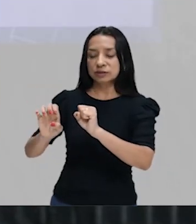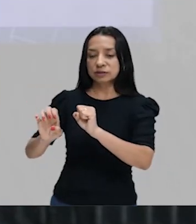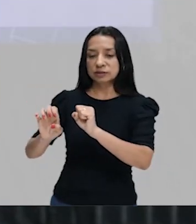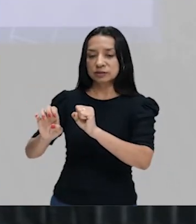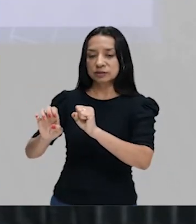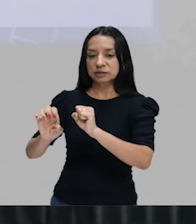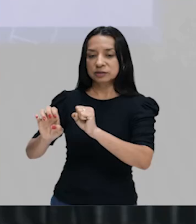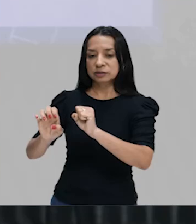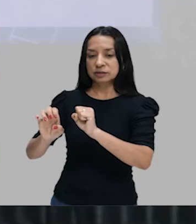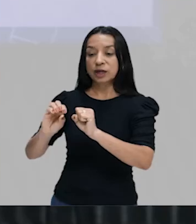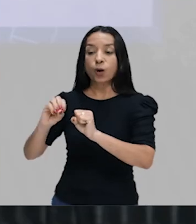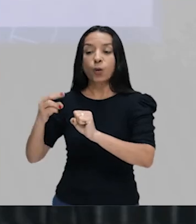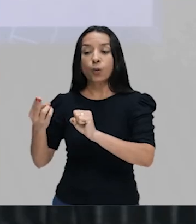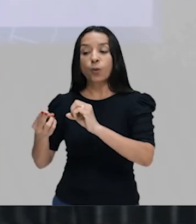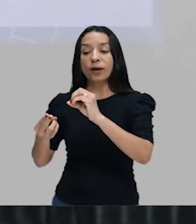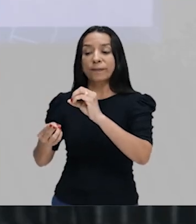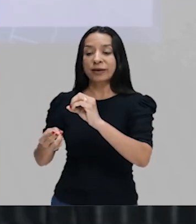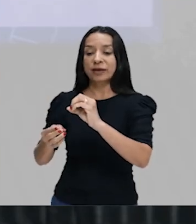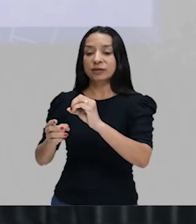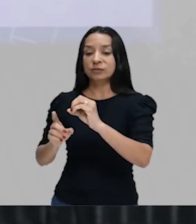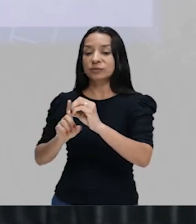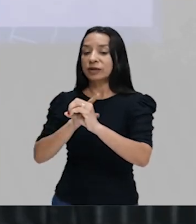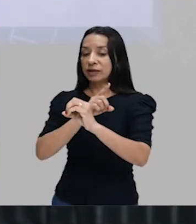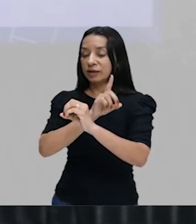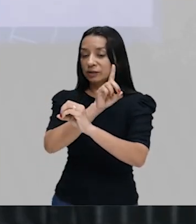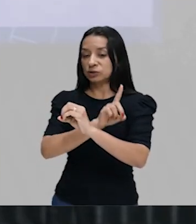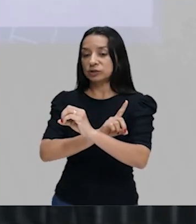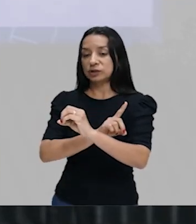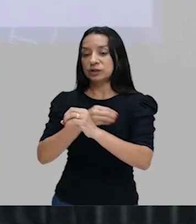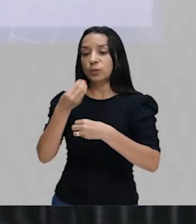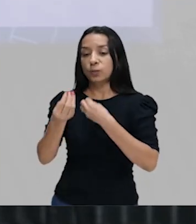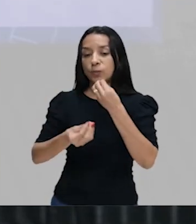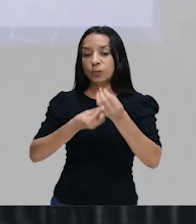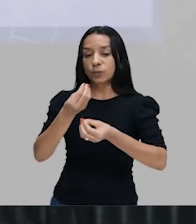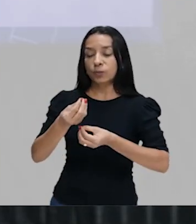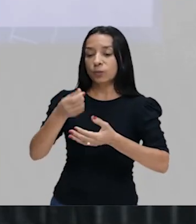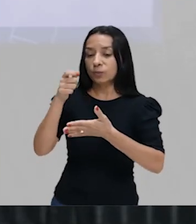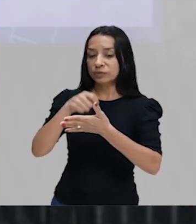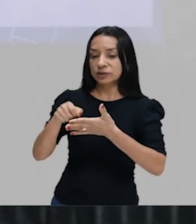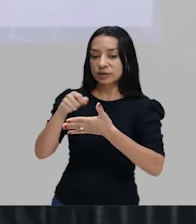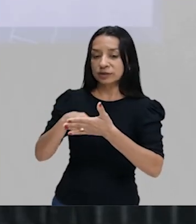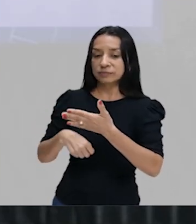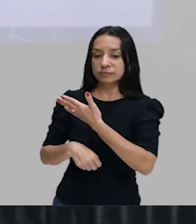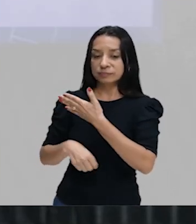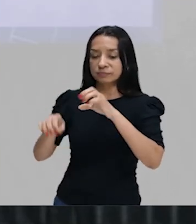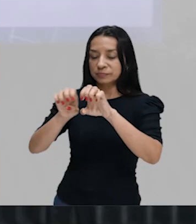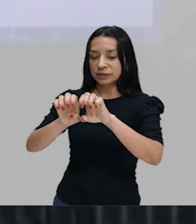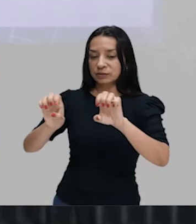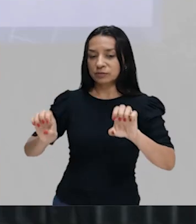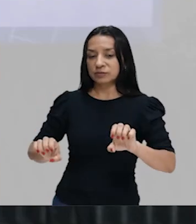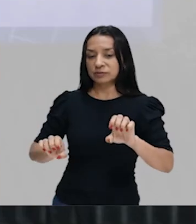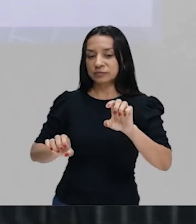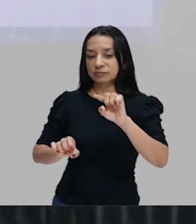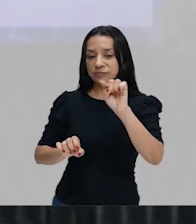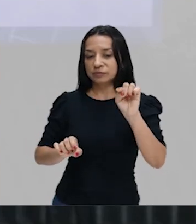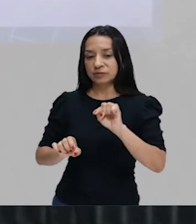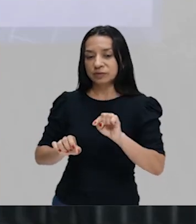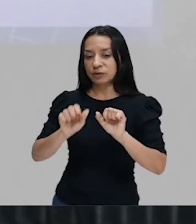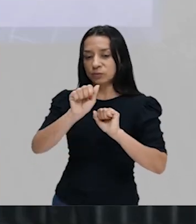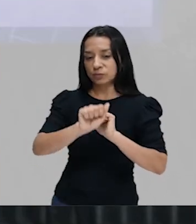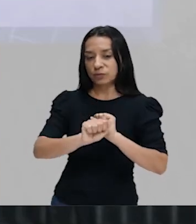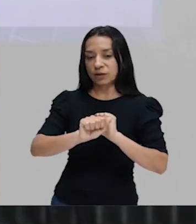direita. E aí, como é que eu escrevo esse intervalo? Veja, ó, fechado no A, aberto no